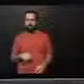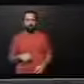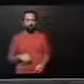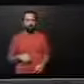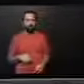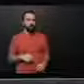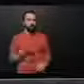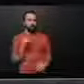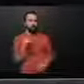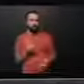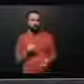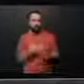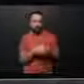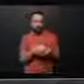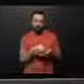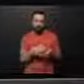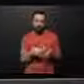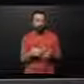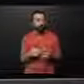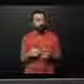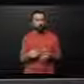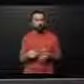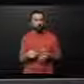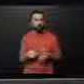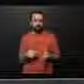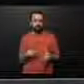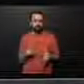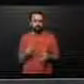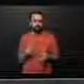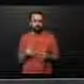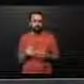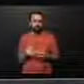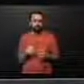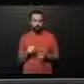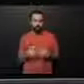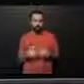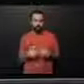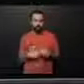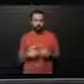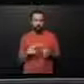já pode continuar escrevendo como você estava fazendo na escola, lá na sua sala de